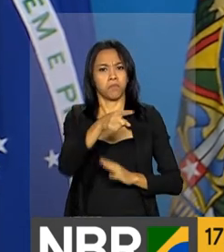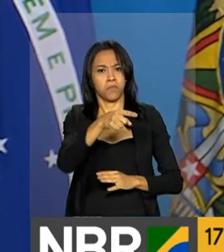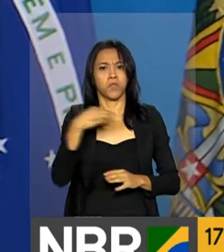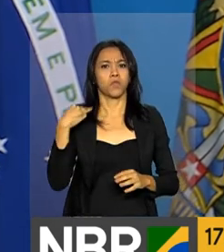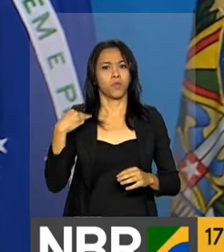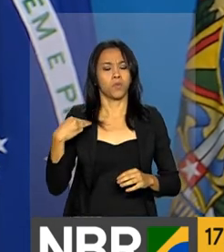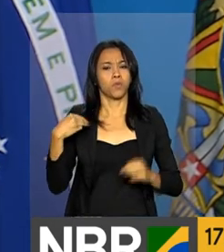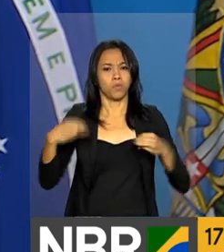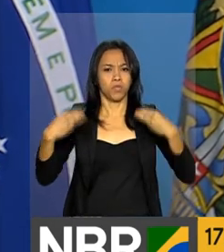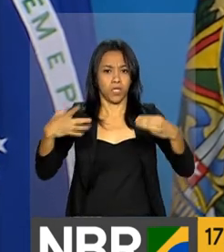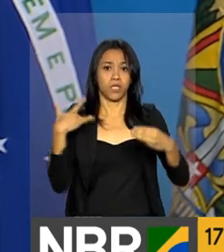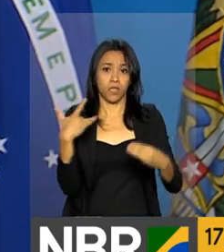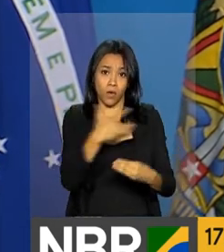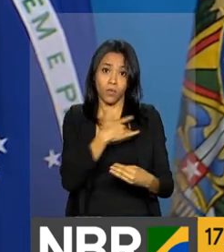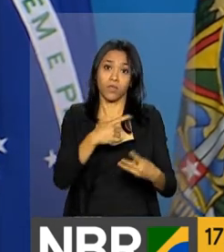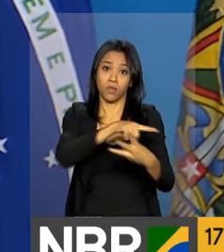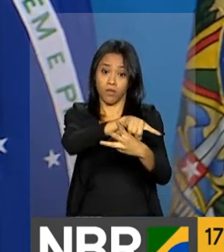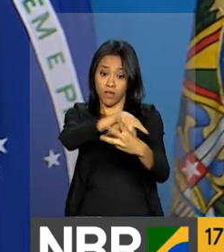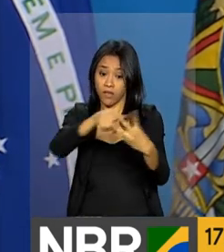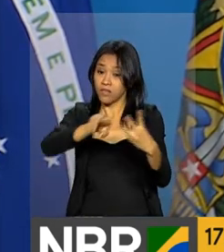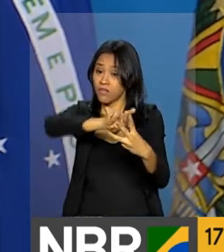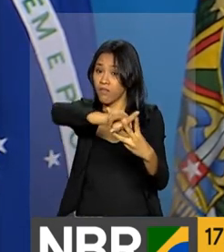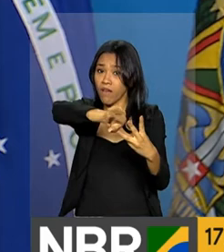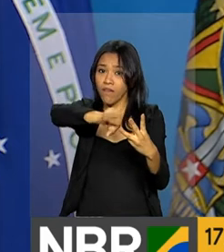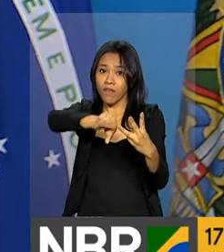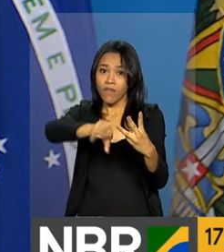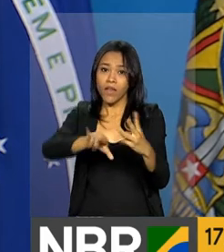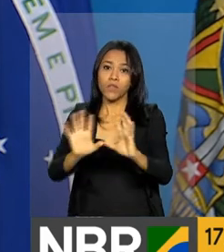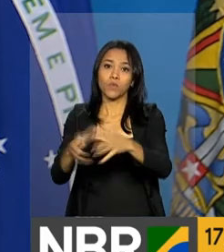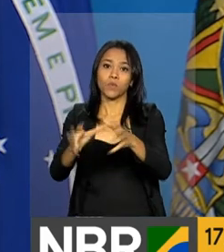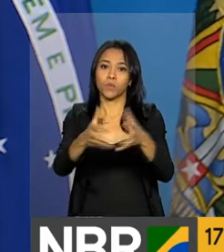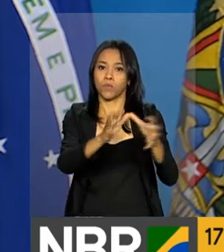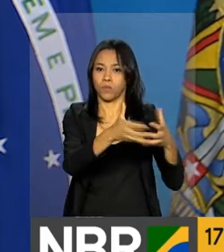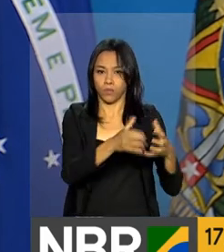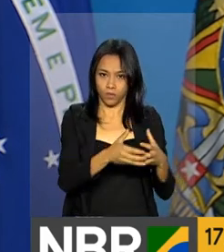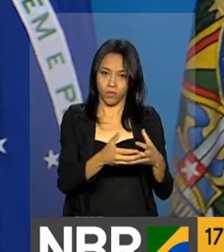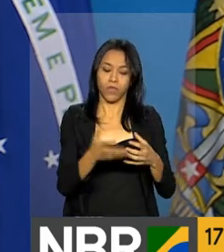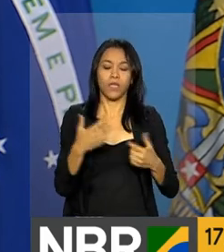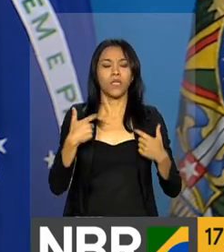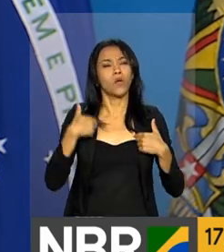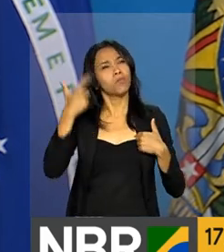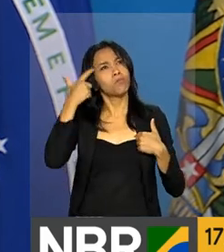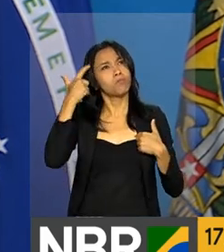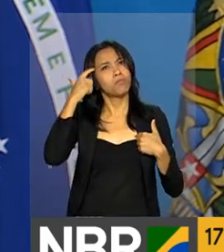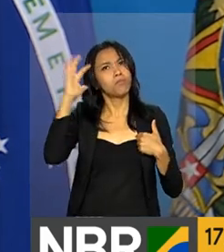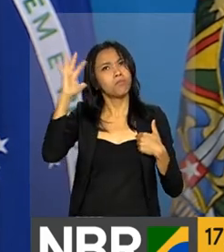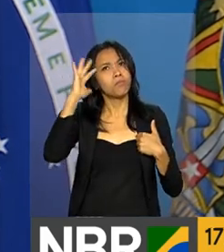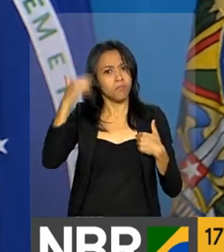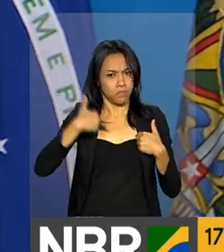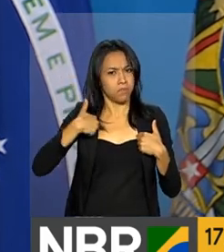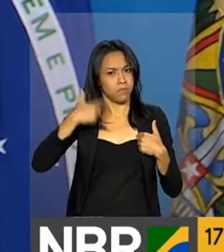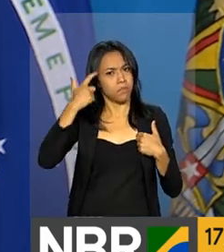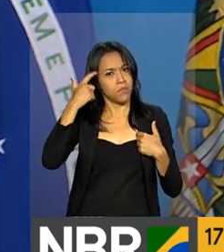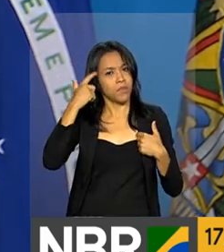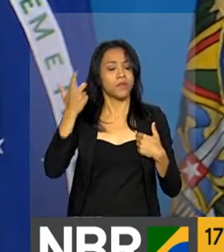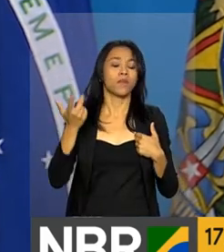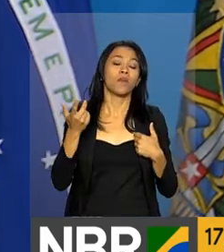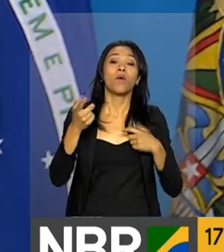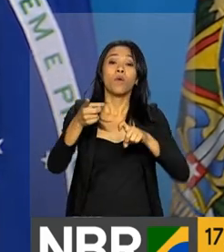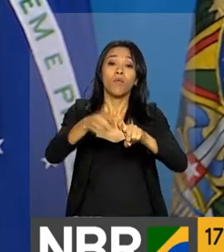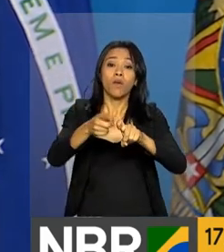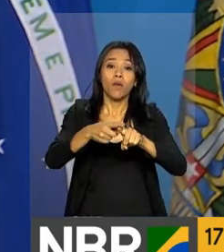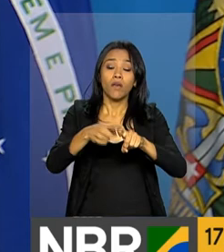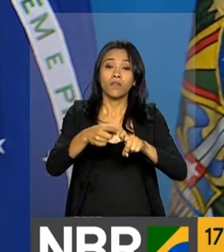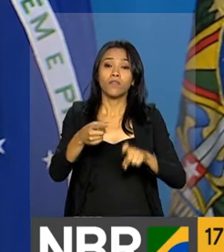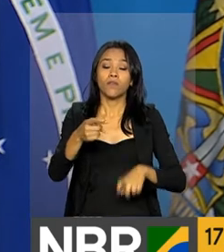Saúde. Então, um reconhecimento às várias categorias. E, na minha cabeça, o médico, de alguma maneira, ele